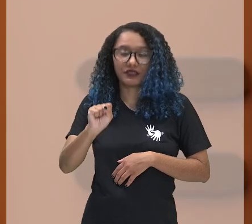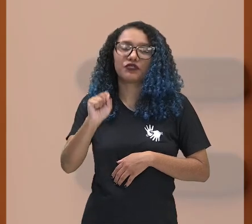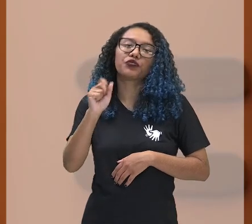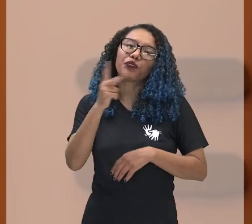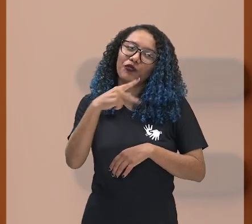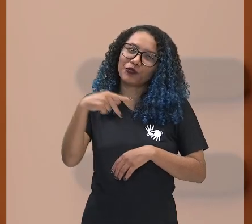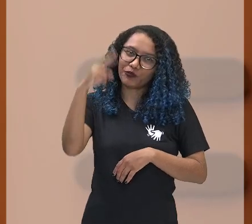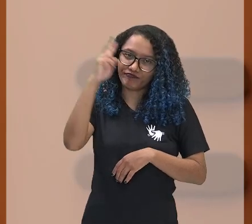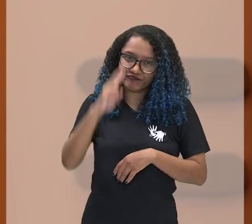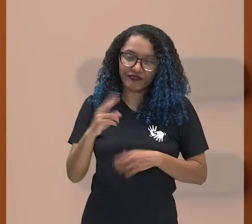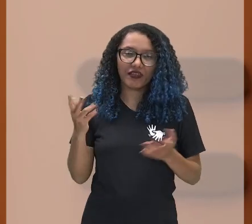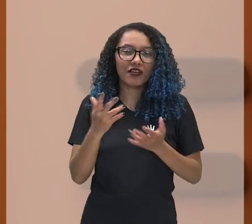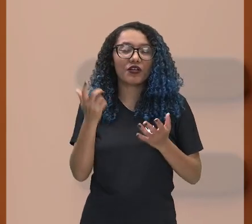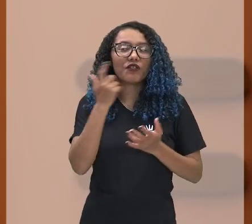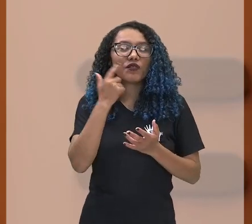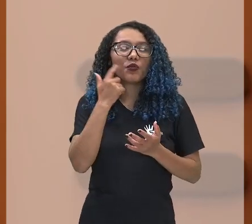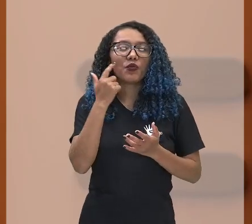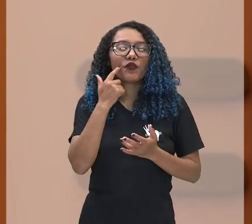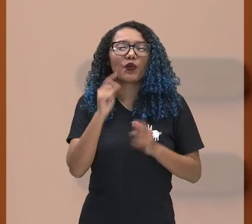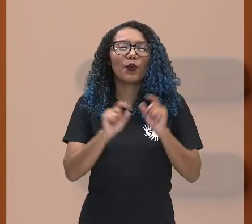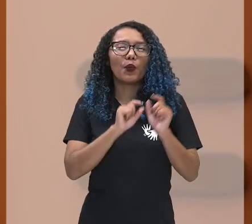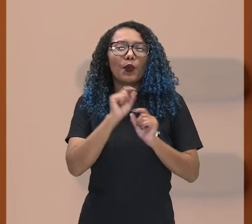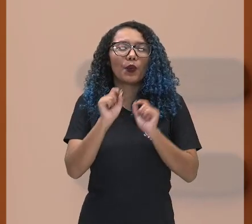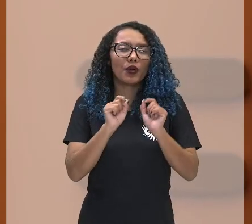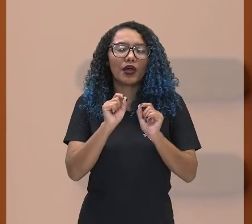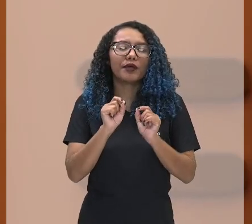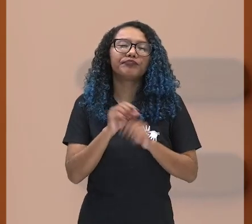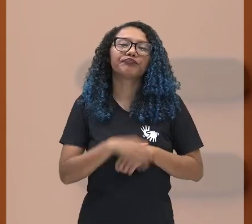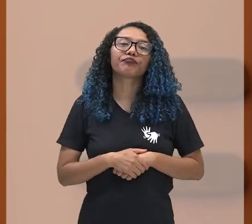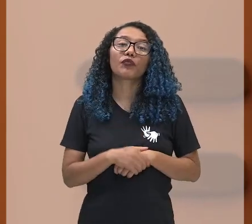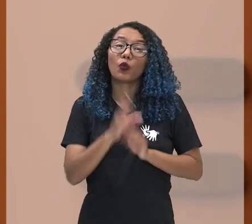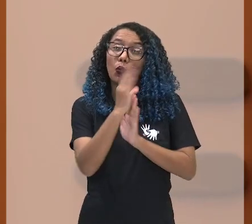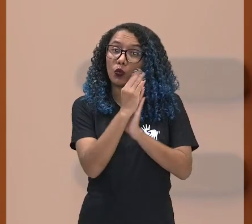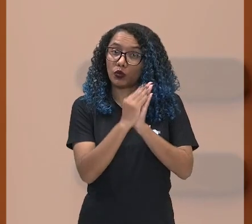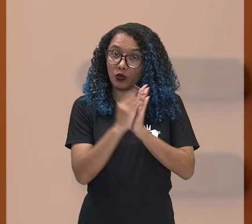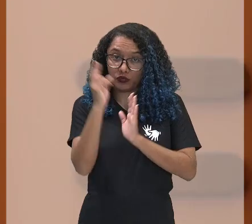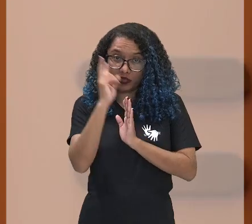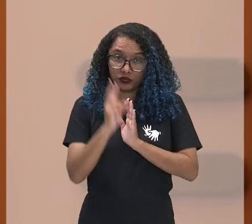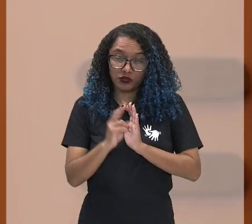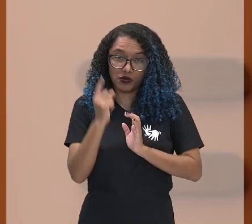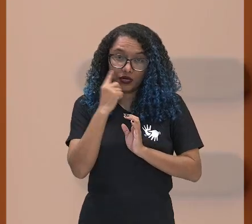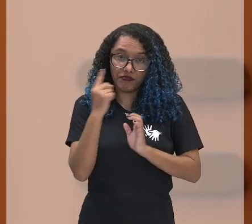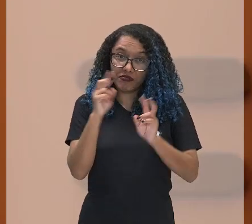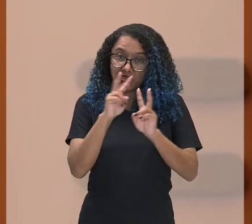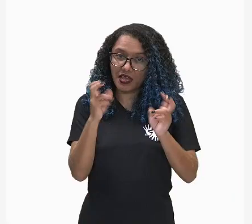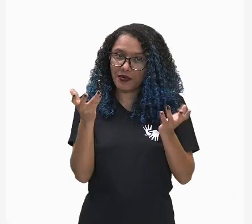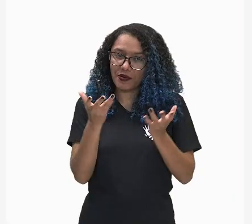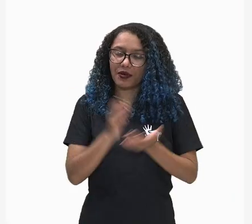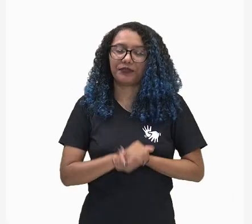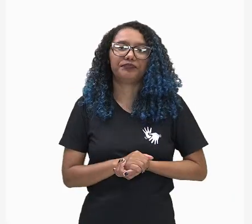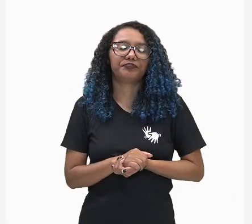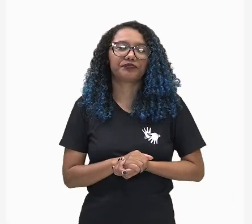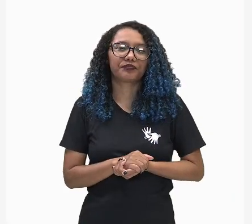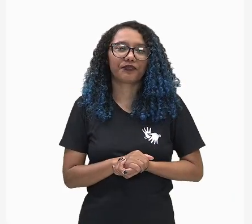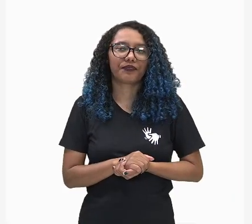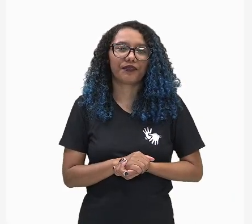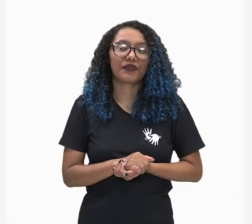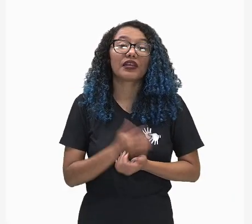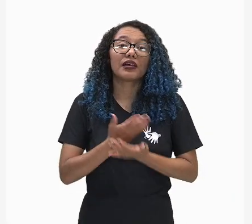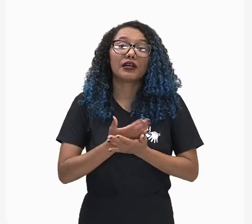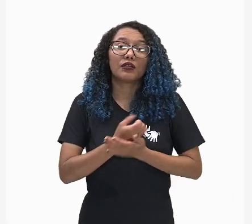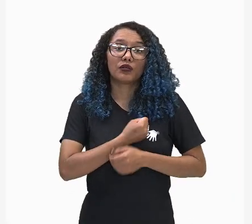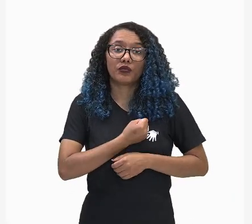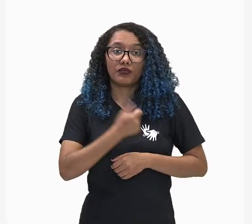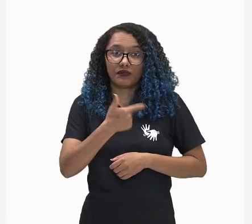de História. Vamos então a essa nossa viagem pelo conhecimento da História, vendo primeiramente o tema de nossa aula. Vamos lá, galera. Aula de